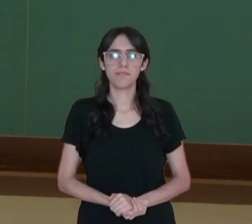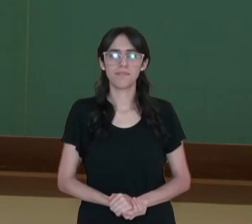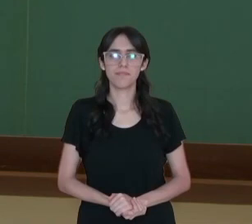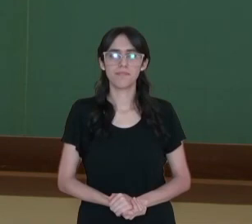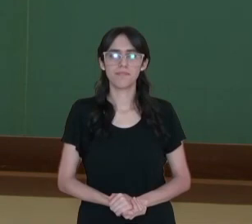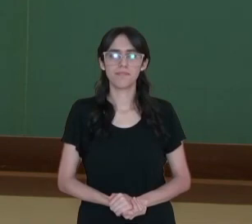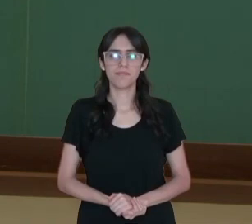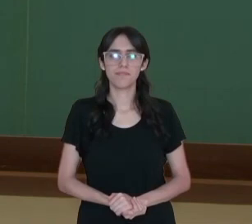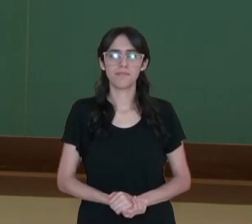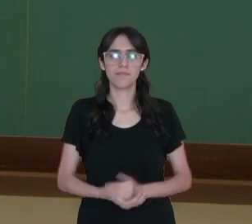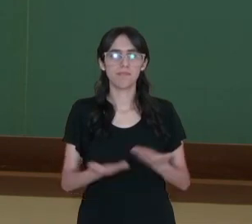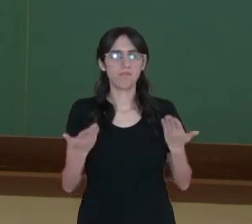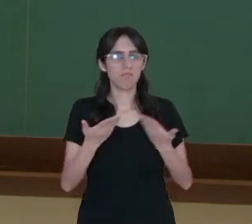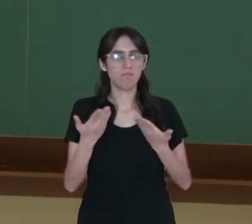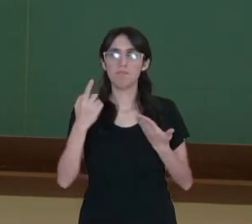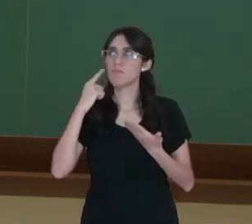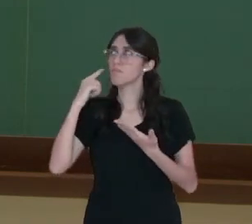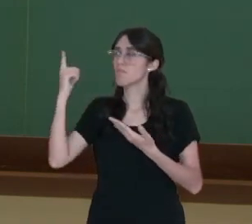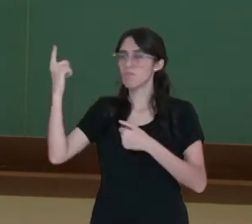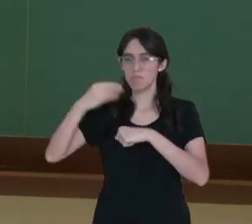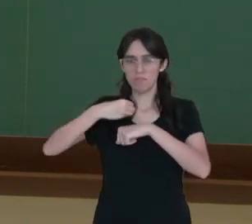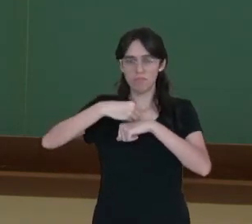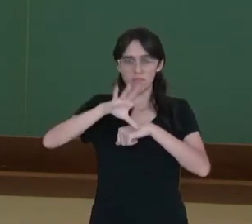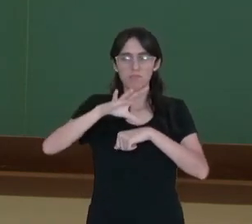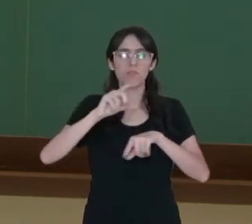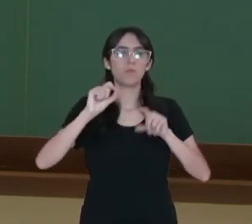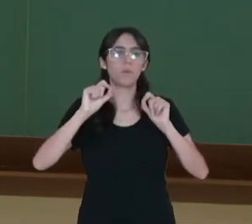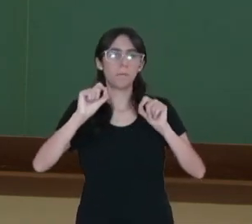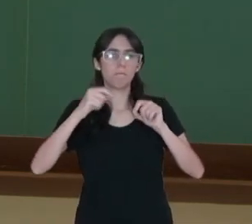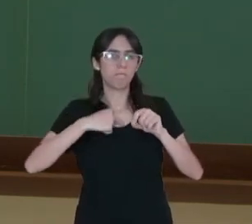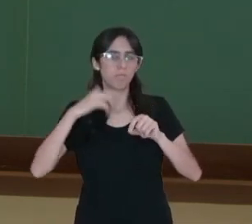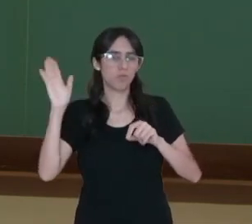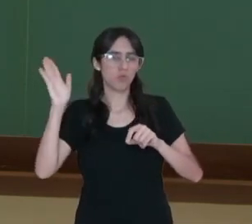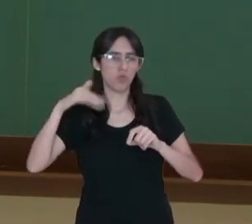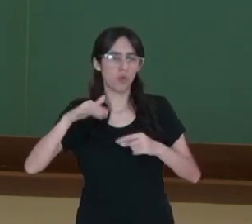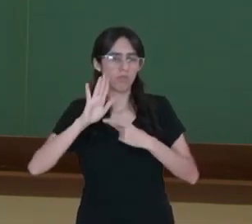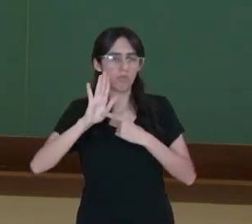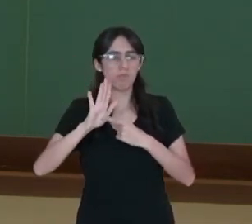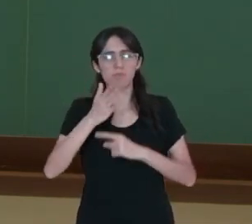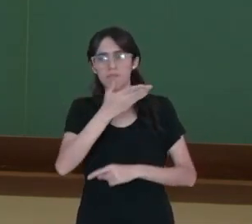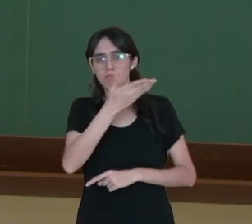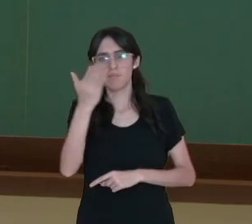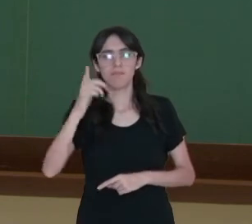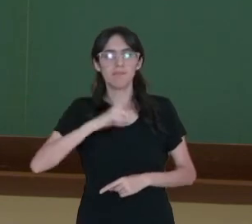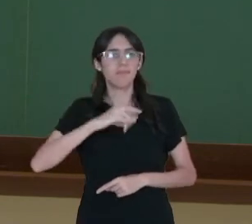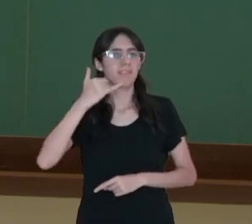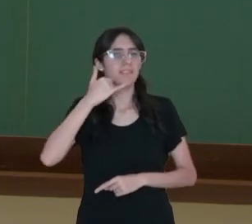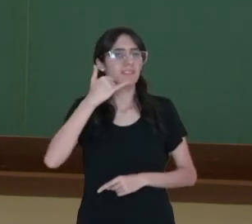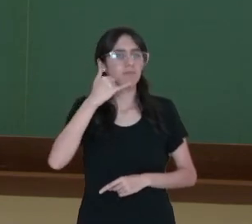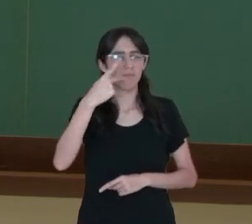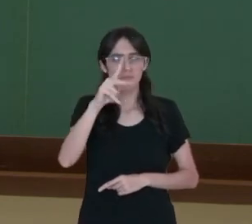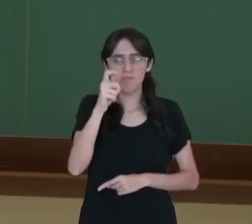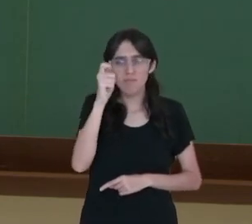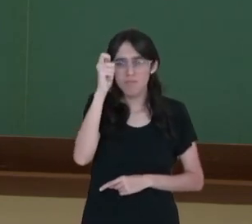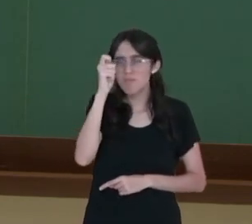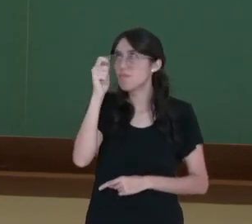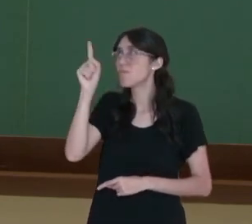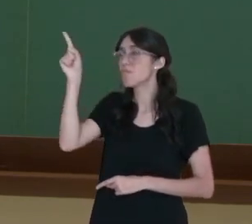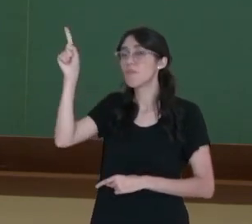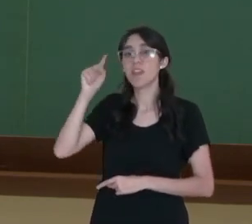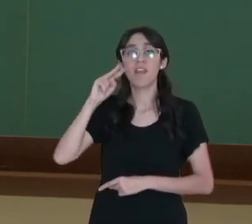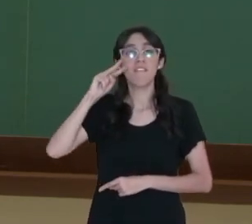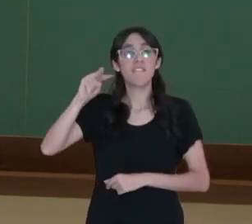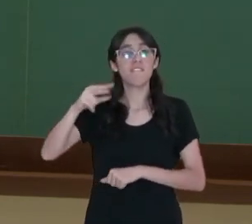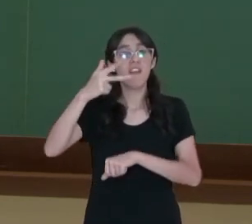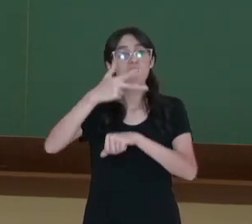No Pensando da aula de hoje é um pouquinho diferente. O que eu trouxe aqui para vocês, através do QR Code, é o acesso para o vídeo que